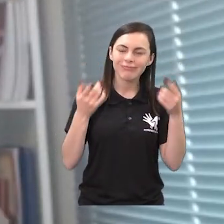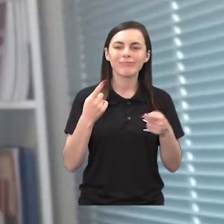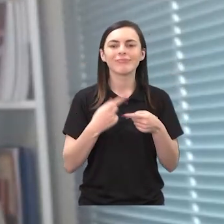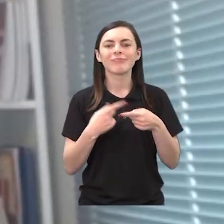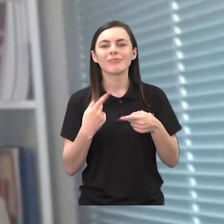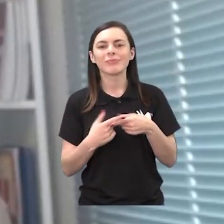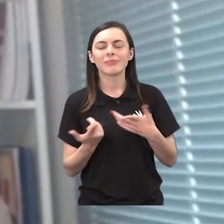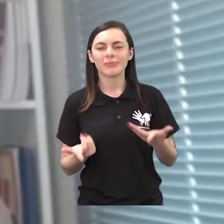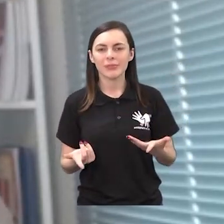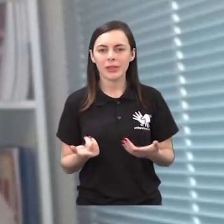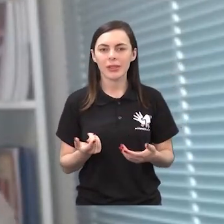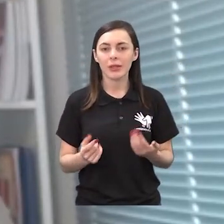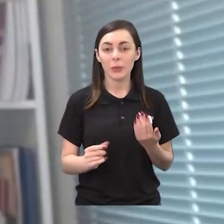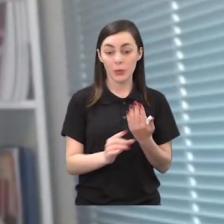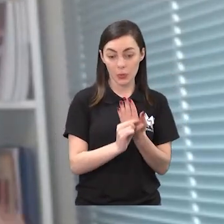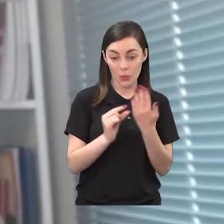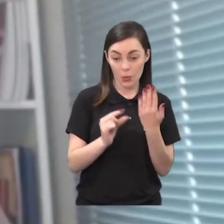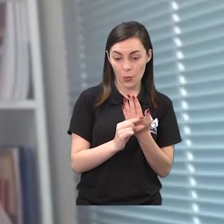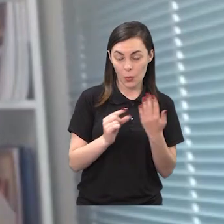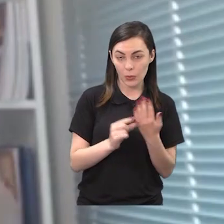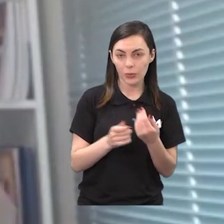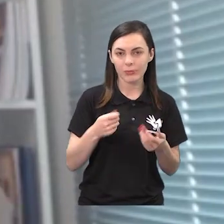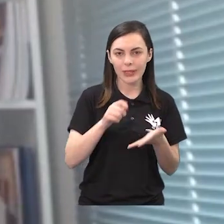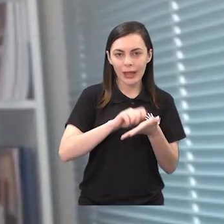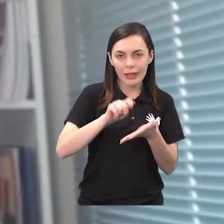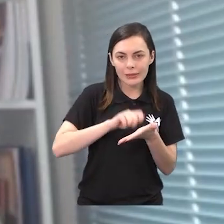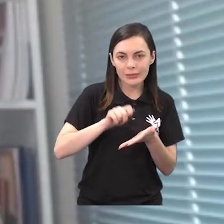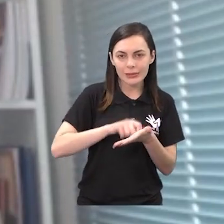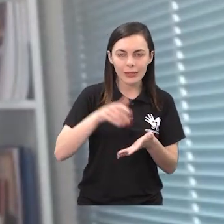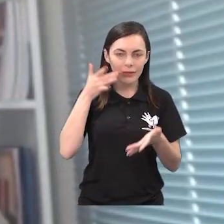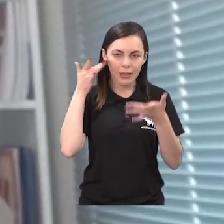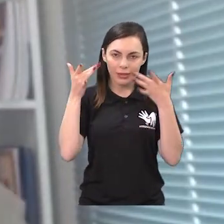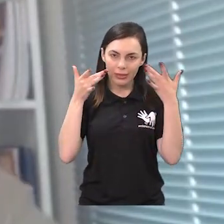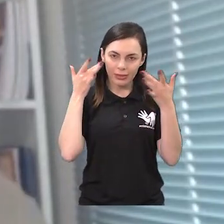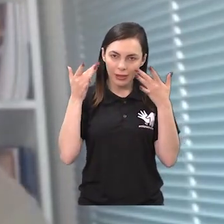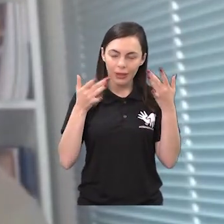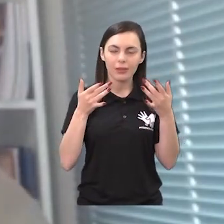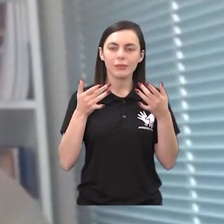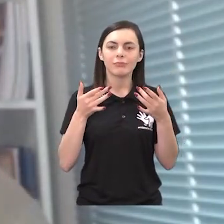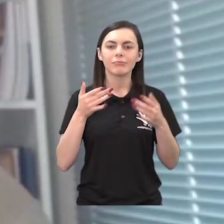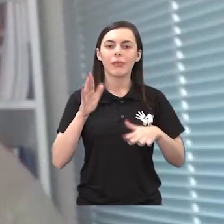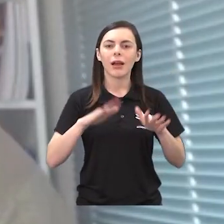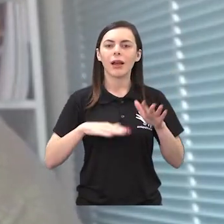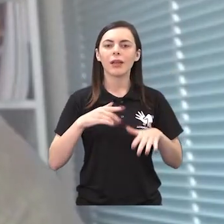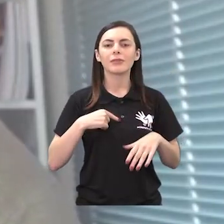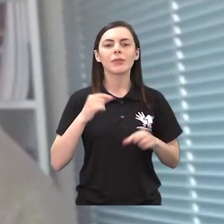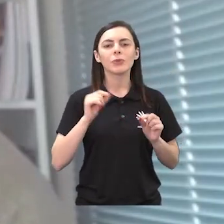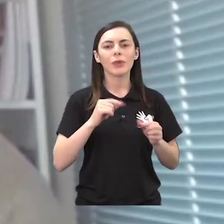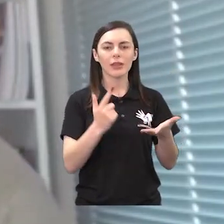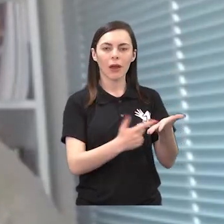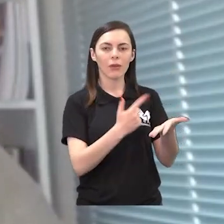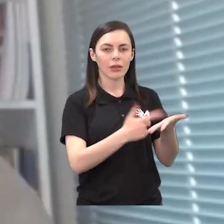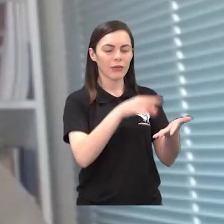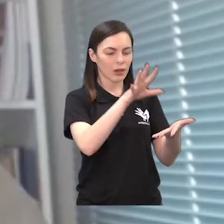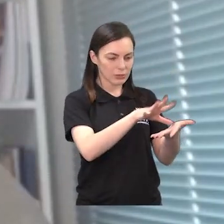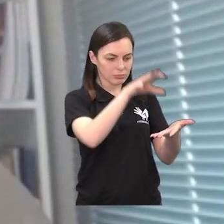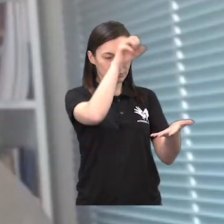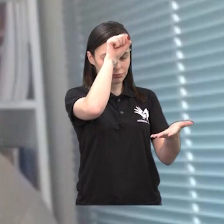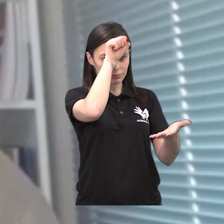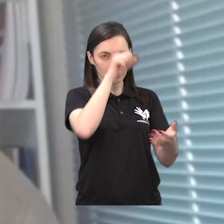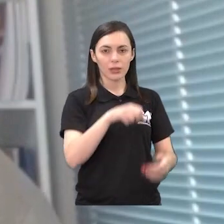porque o autor, quando vai escrever uma peça de teatro, muitas vezes ele se inspira em um